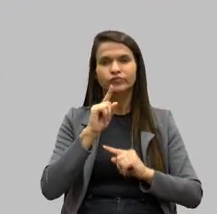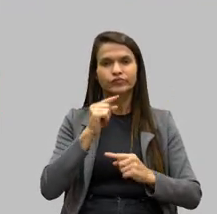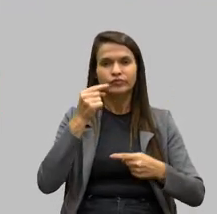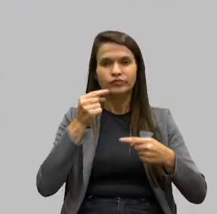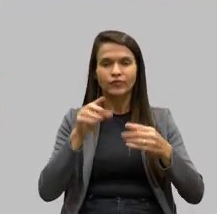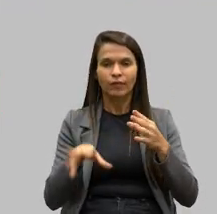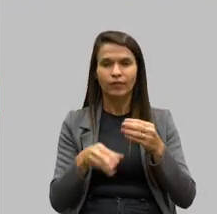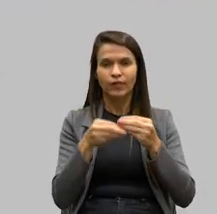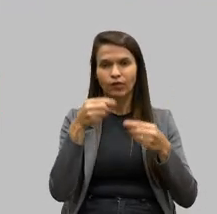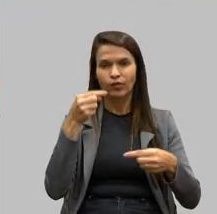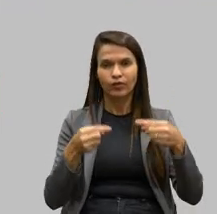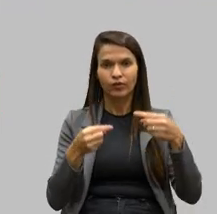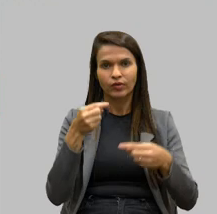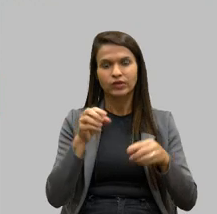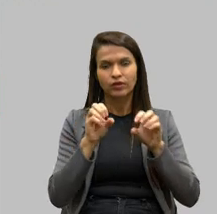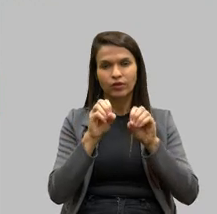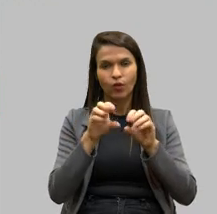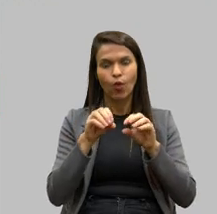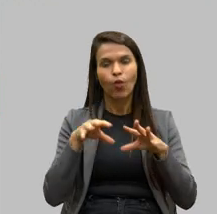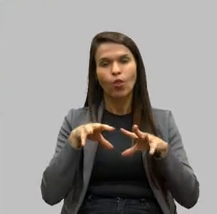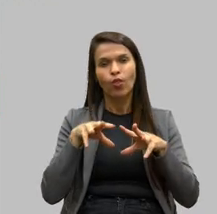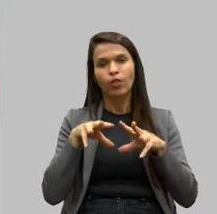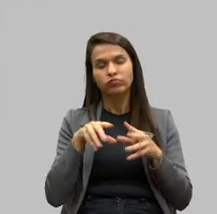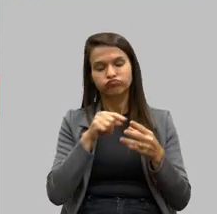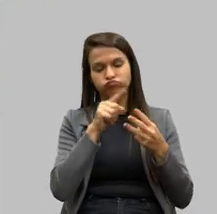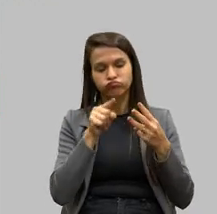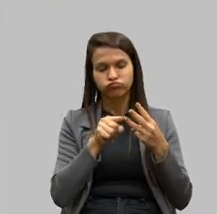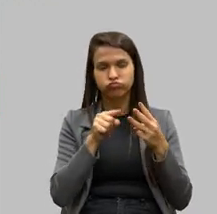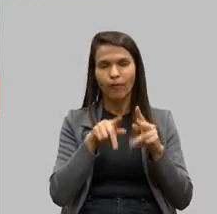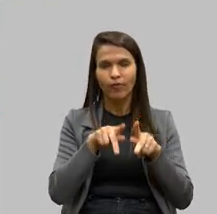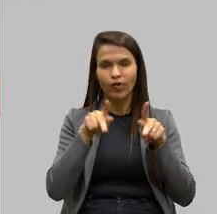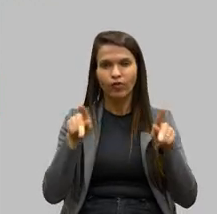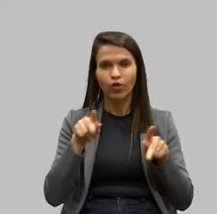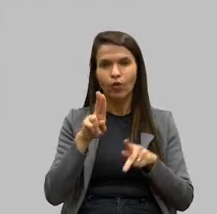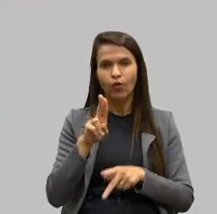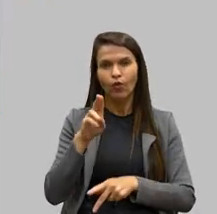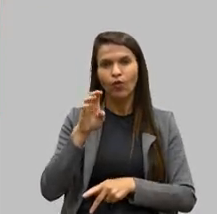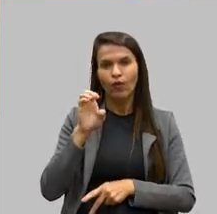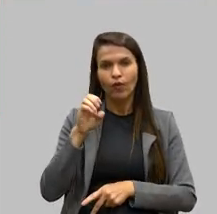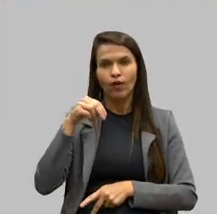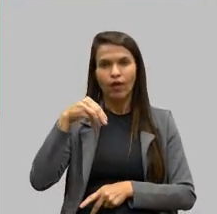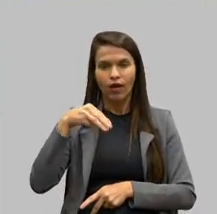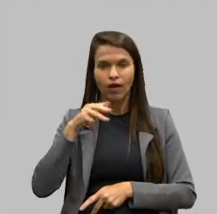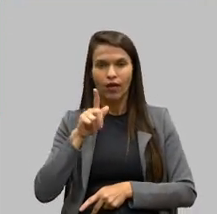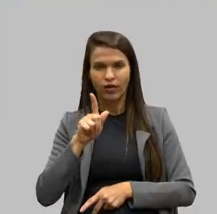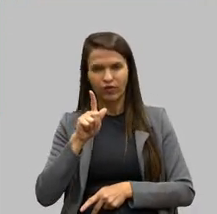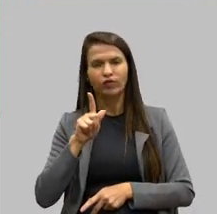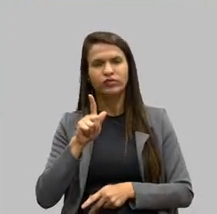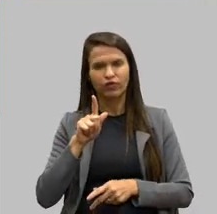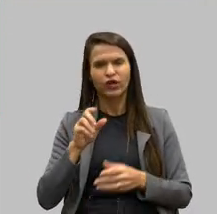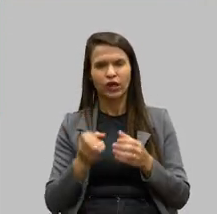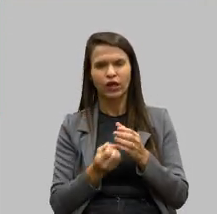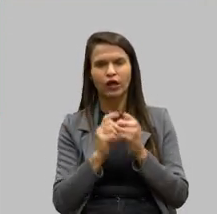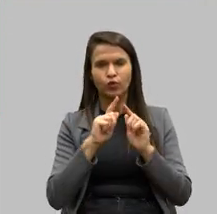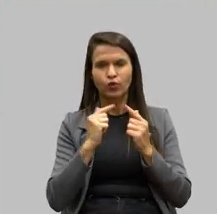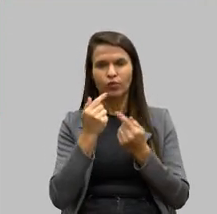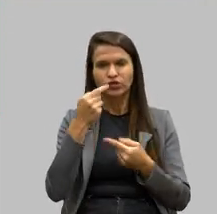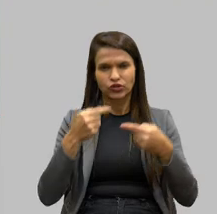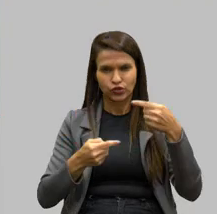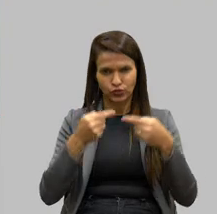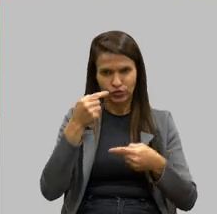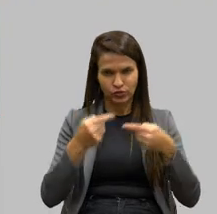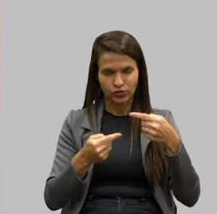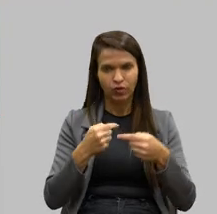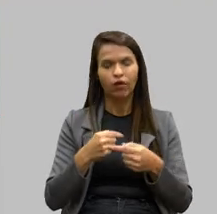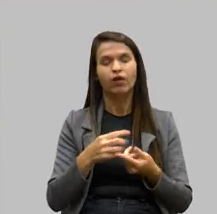educacional. Quanto aos docentes da UENG, eu sei que foi criado um grupo para se discutir a carreira. Também tem